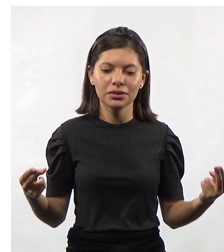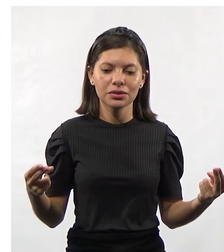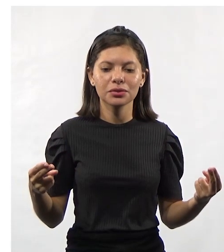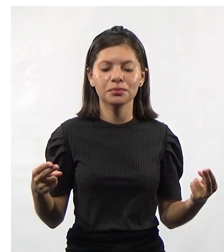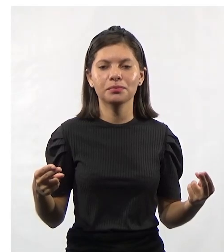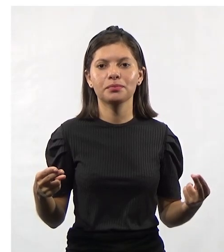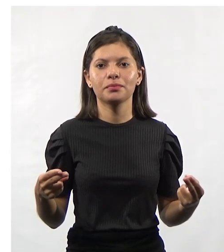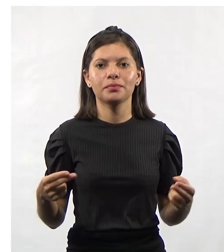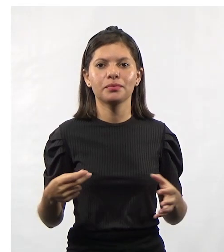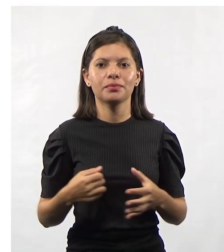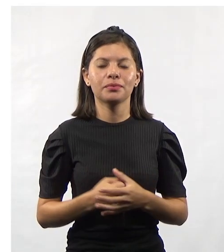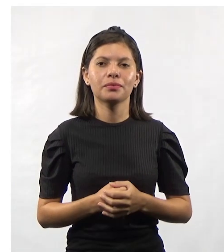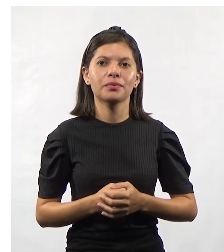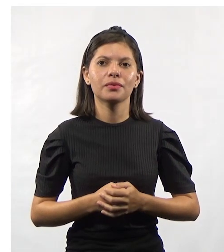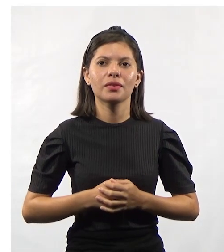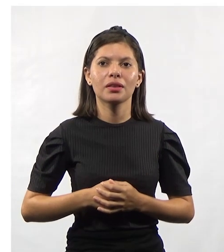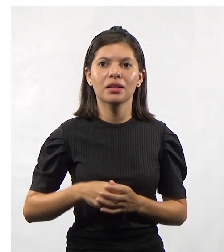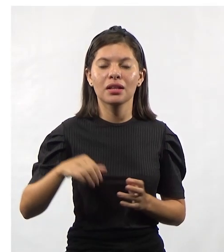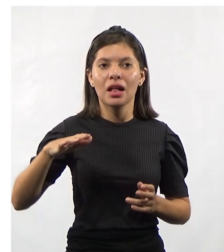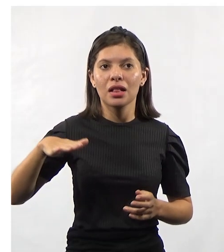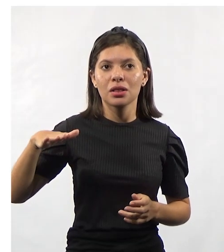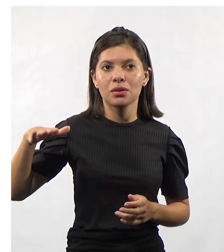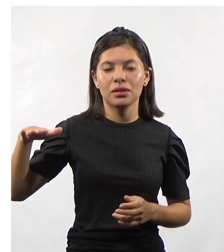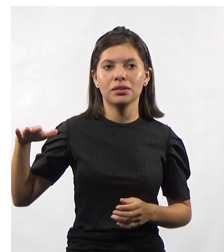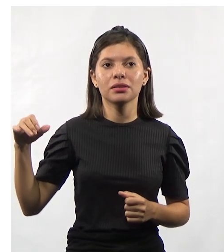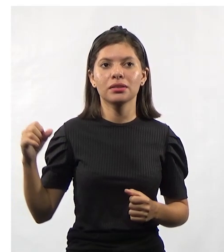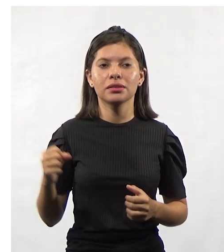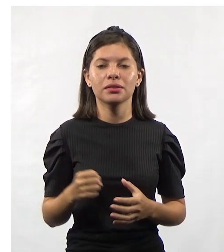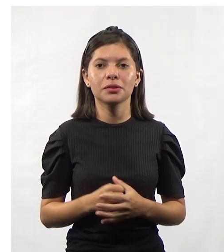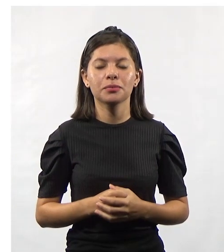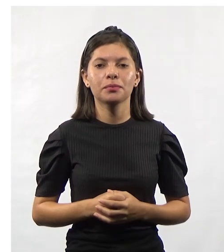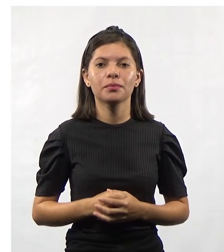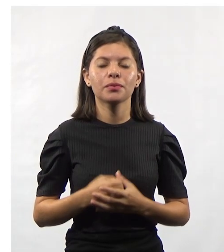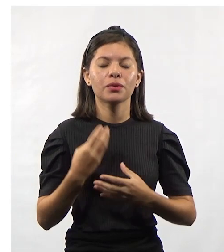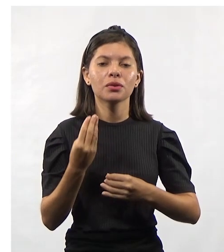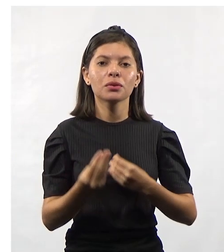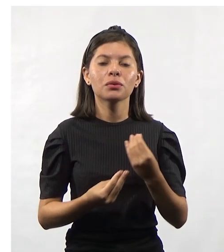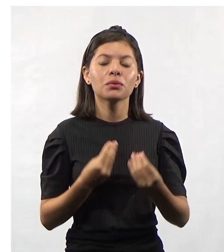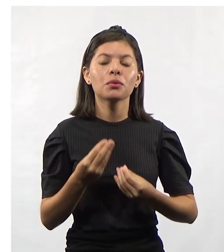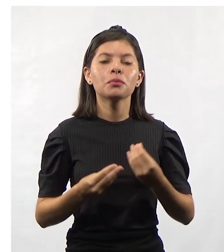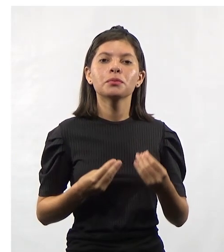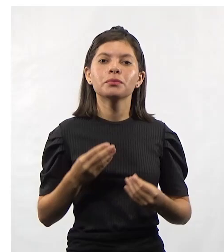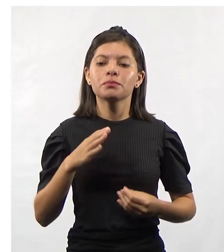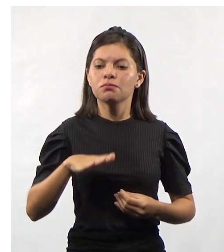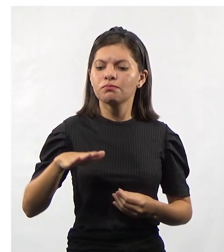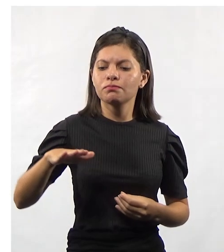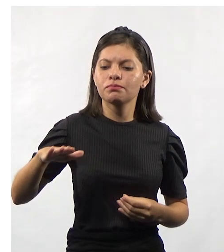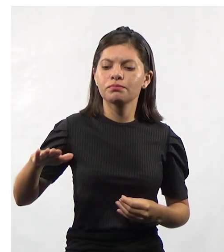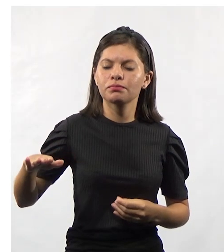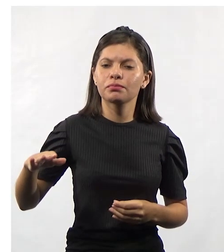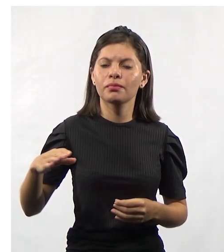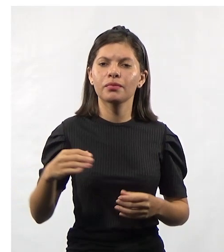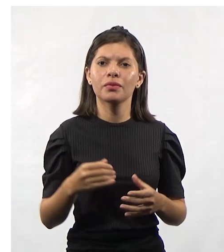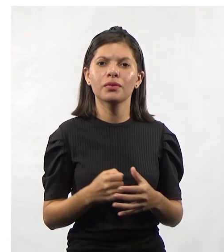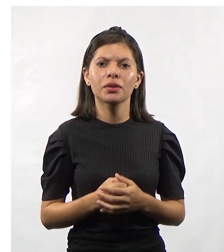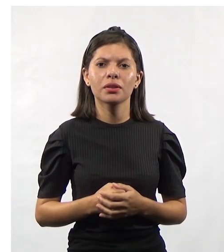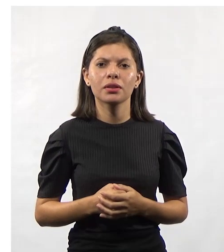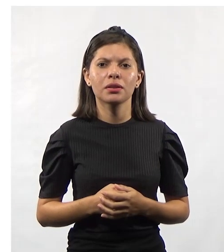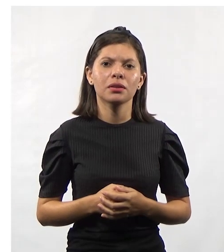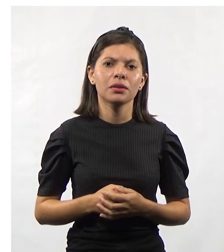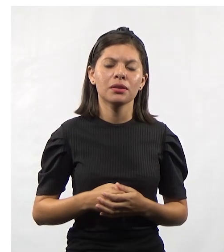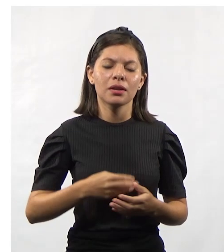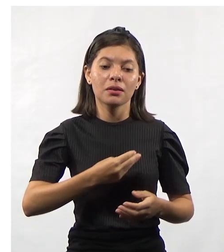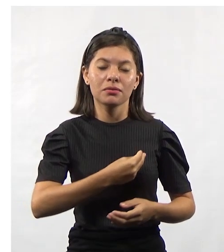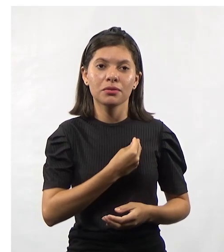vivências, assim como nós temos uma multiplicidade de adolescências, né? De como essa